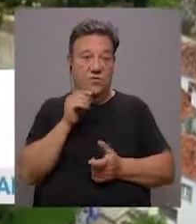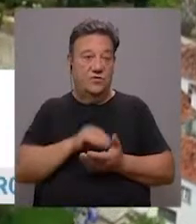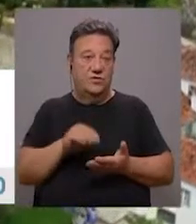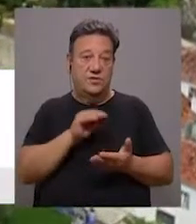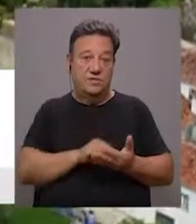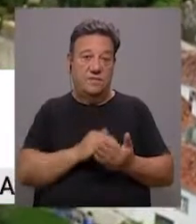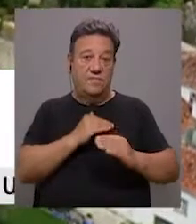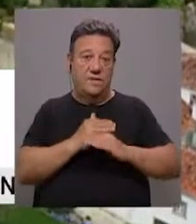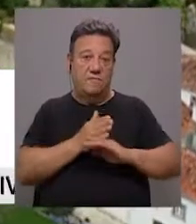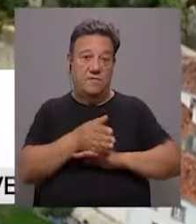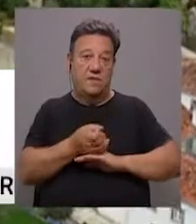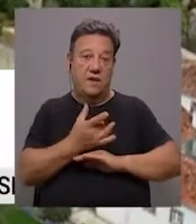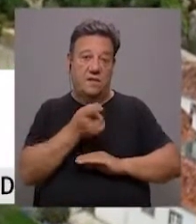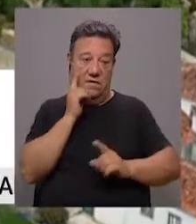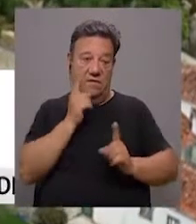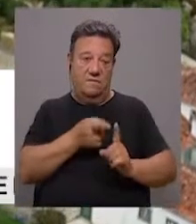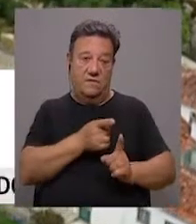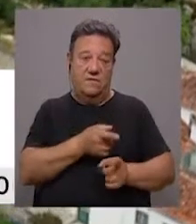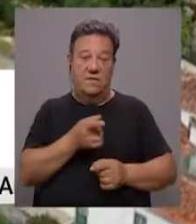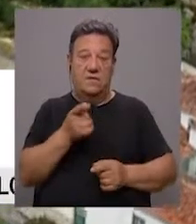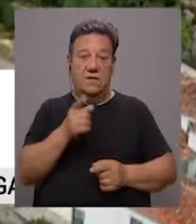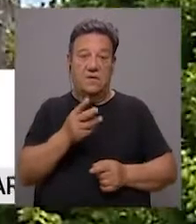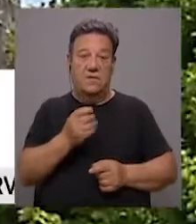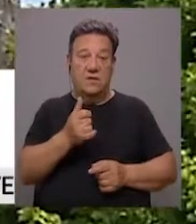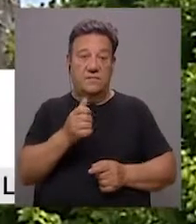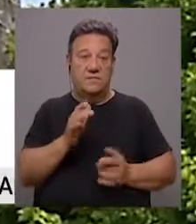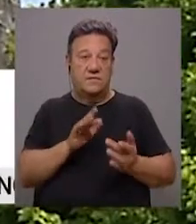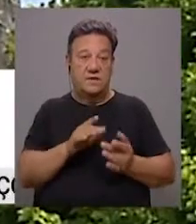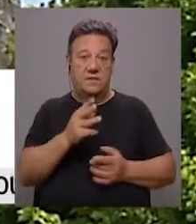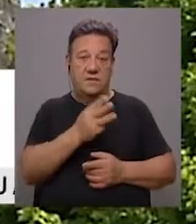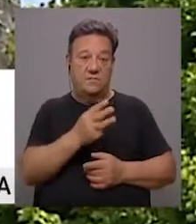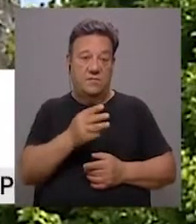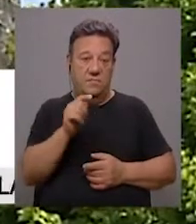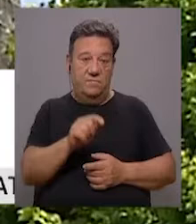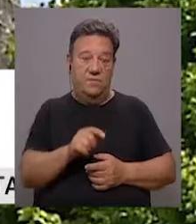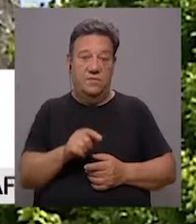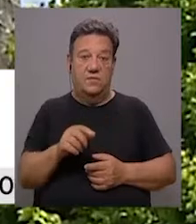inscrever-se na plataforma criada para o efeito no website